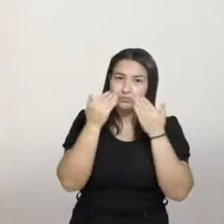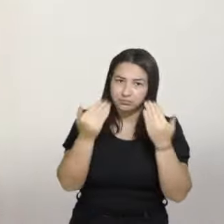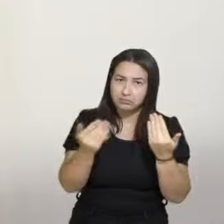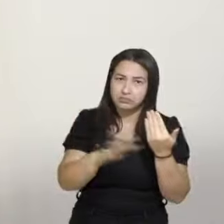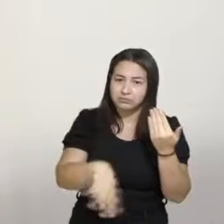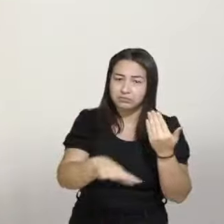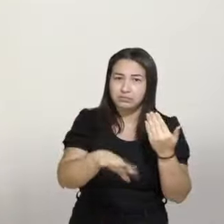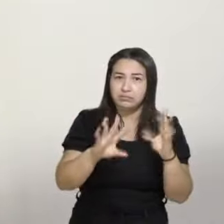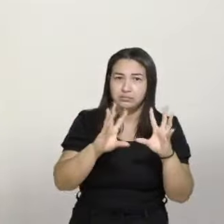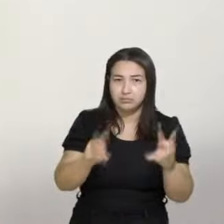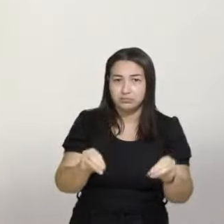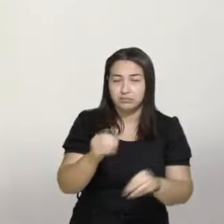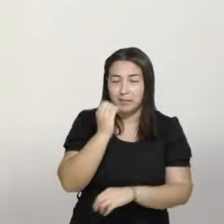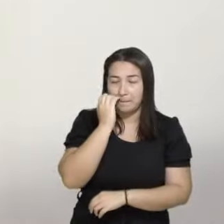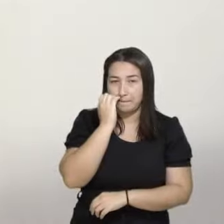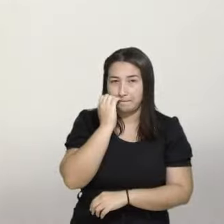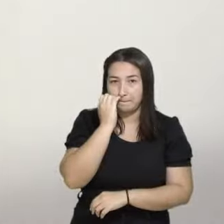para...